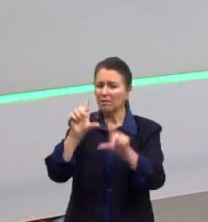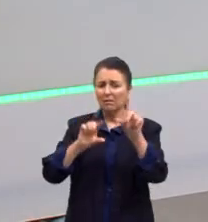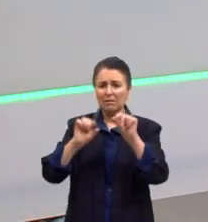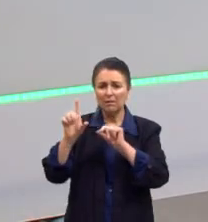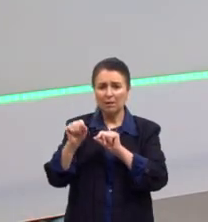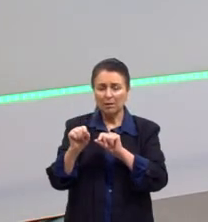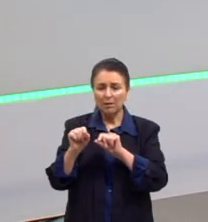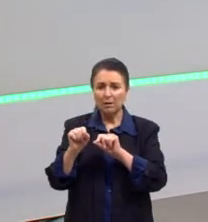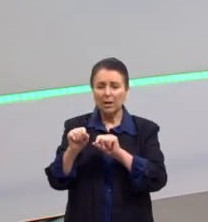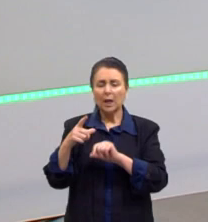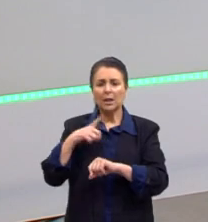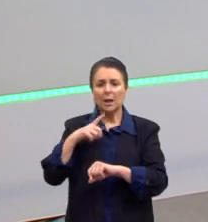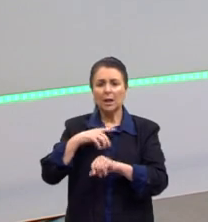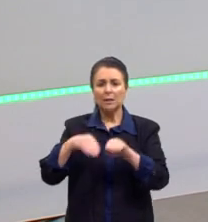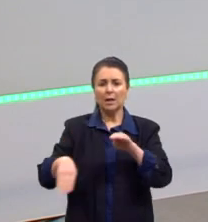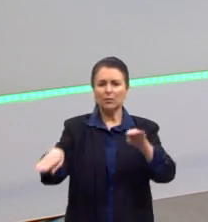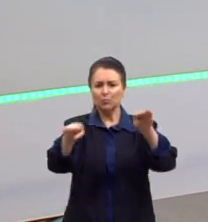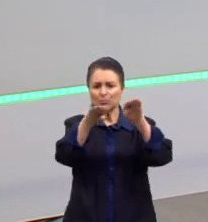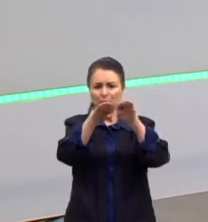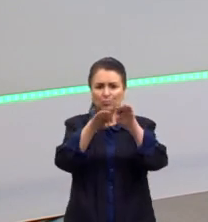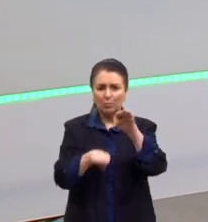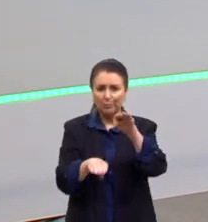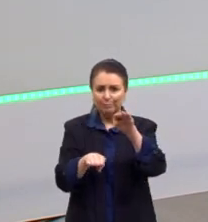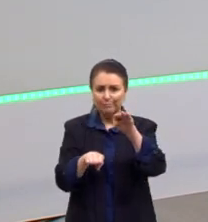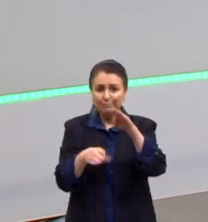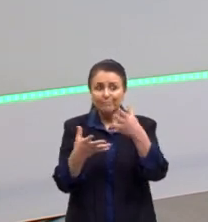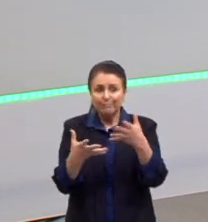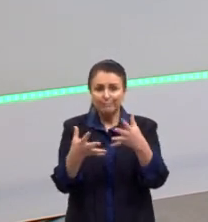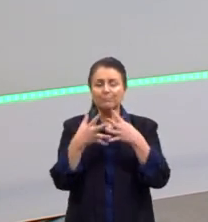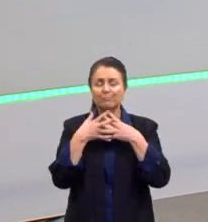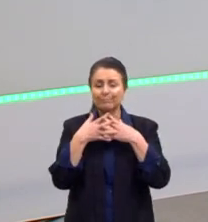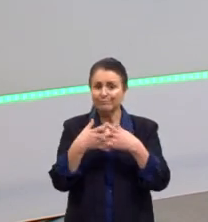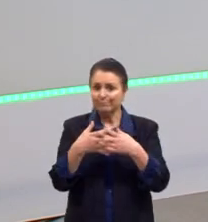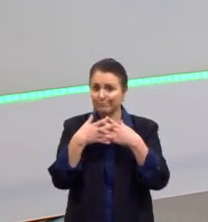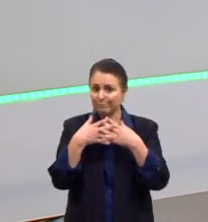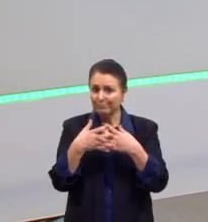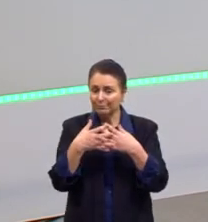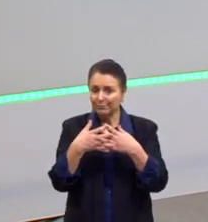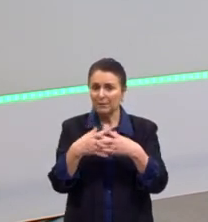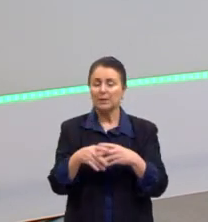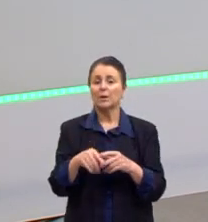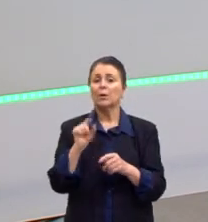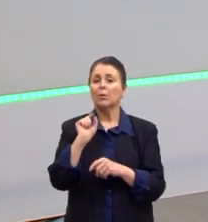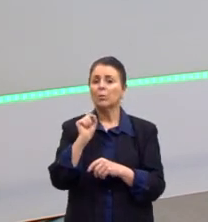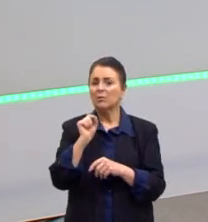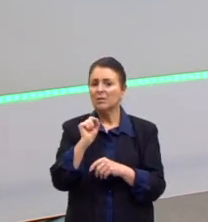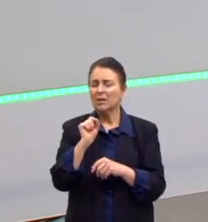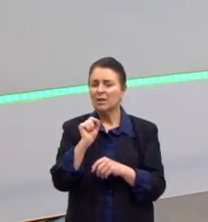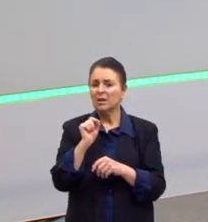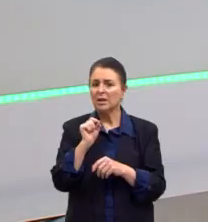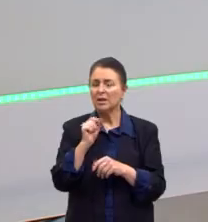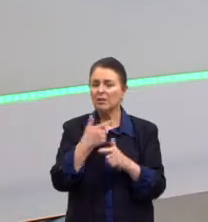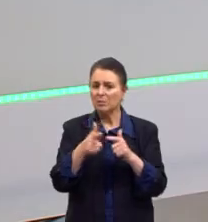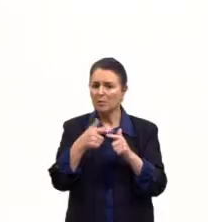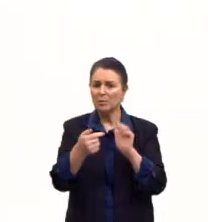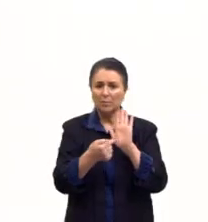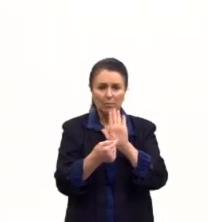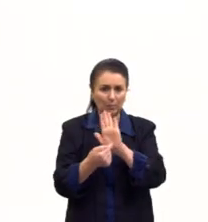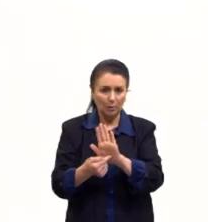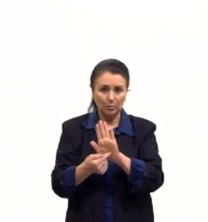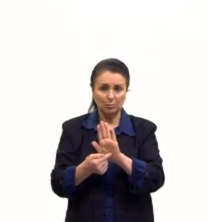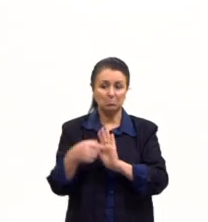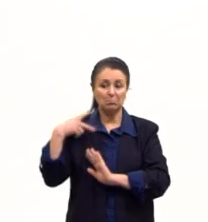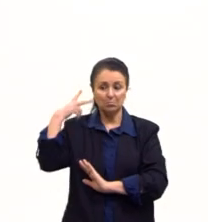estrelas tu tem essa desigualdade muito complicada né tem que traz né esses problemas aí são